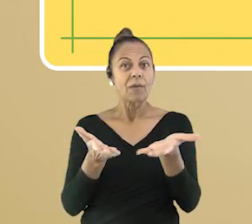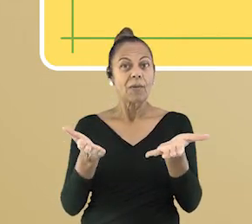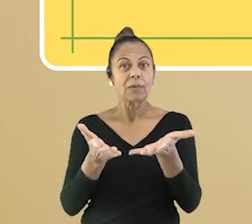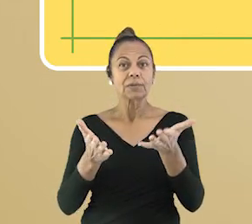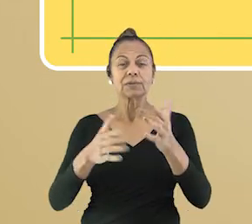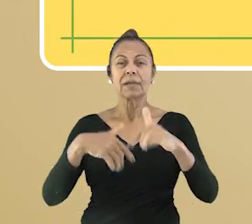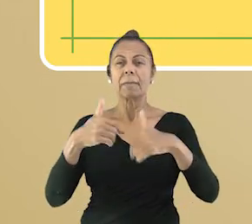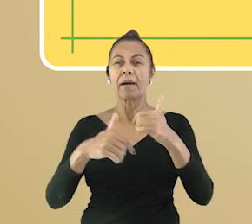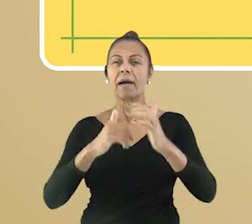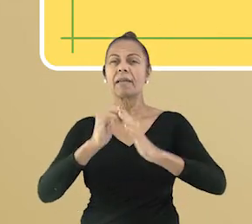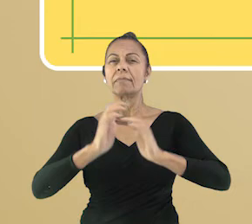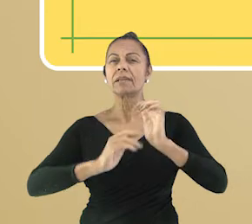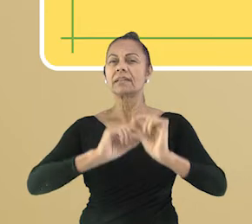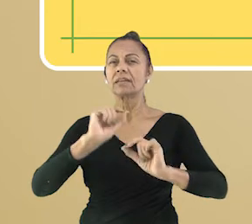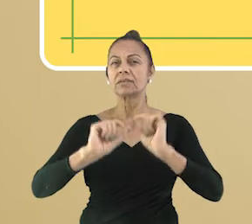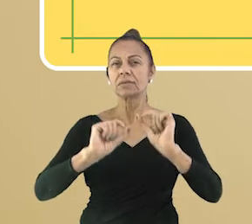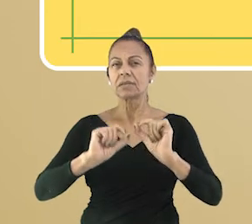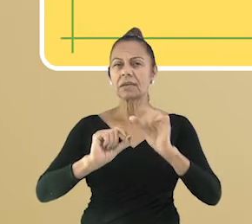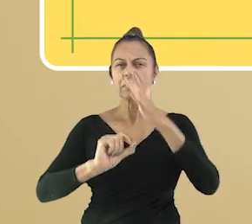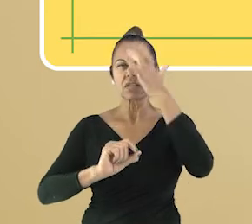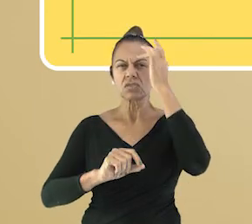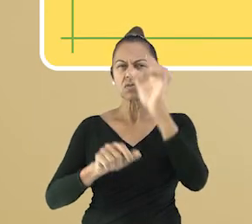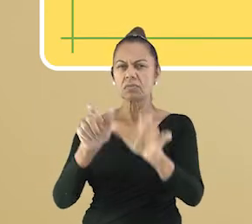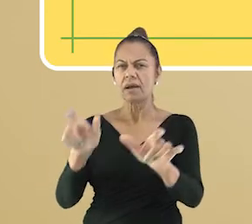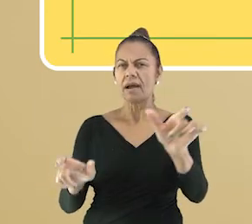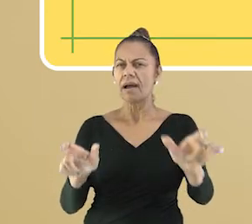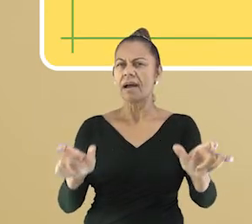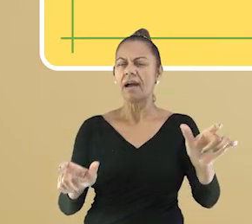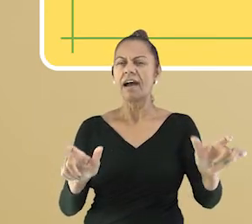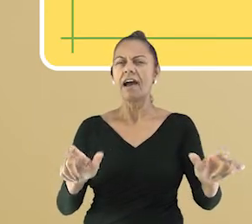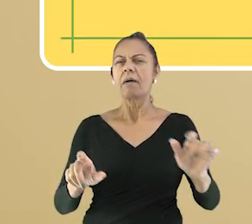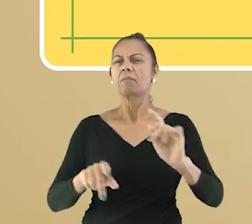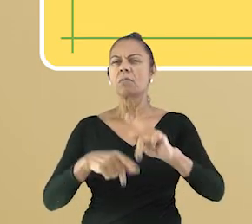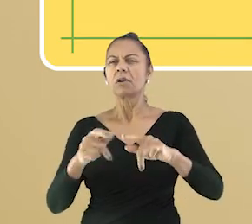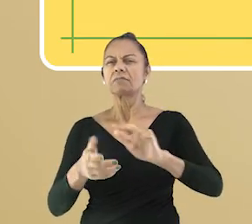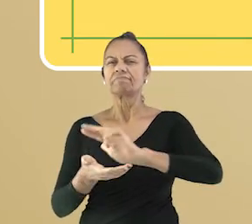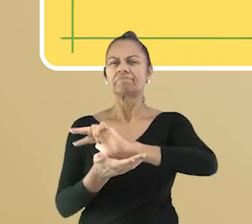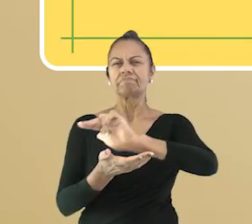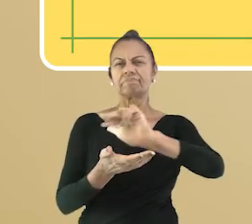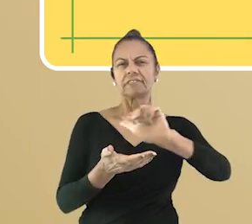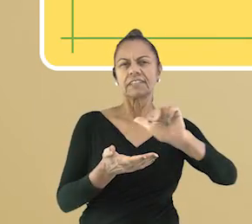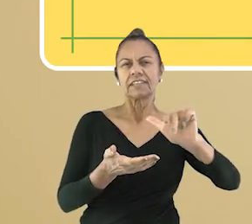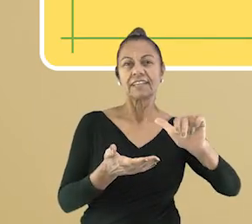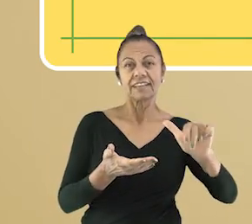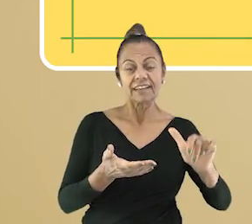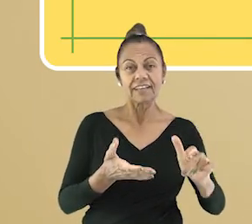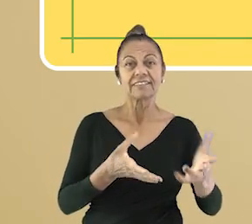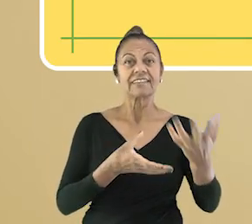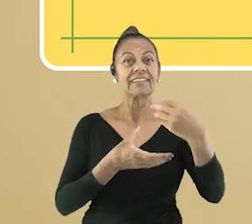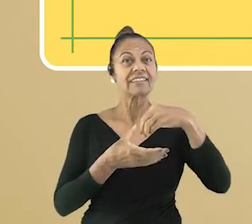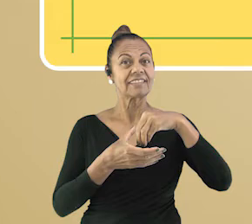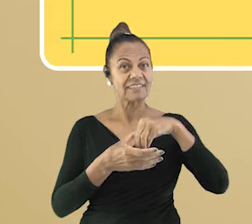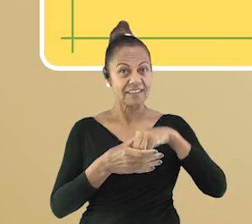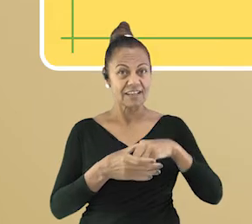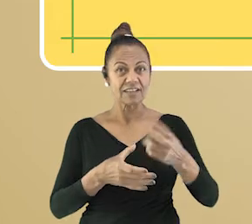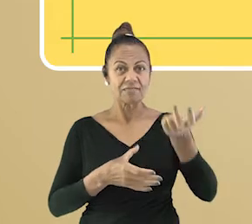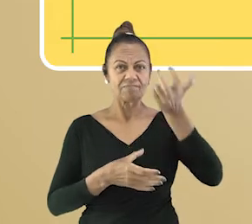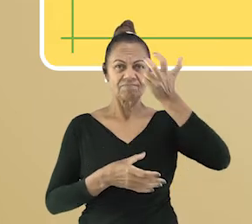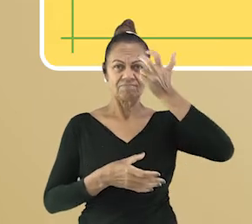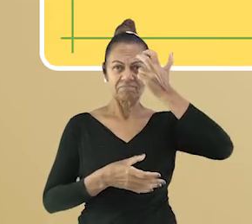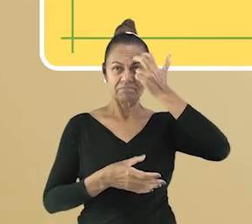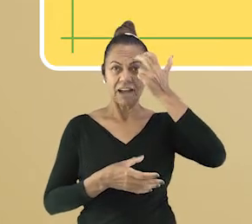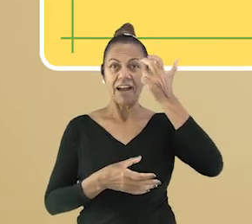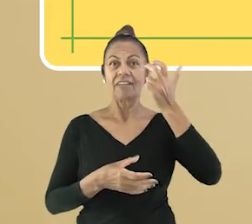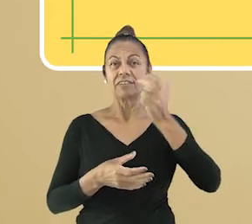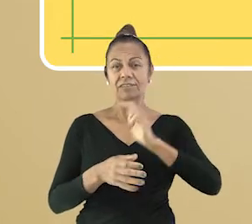tradições de diferentes populações inseridas no bairro ou comunidade em que vive, reconhecendo a importância do